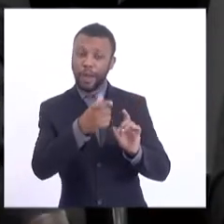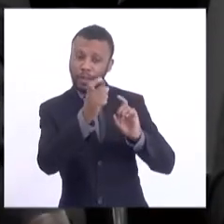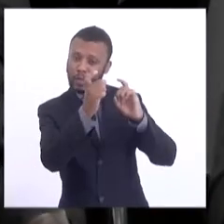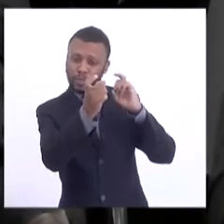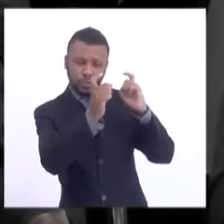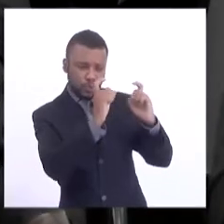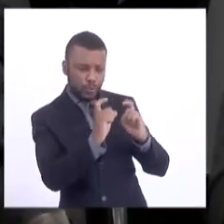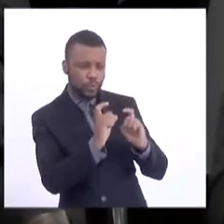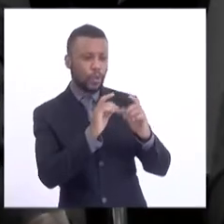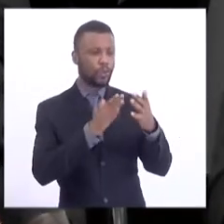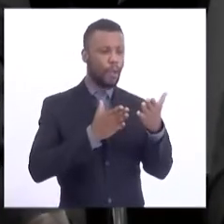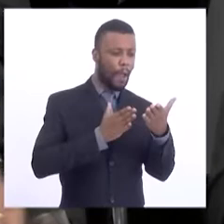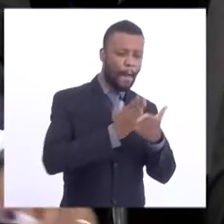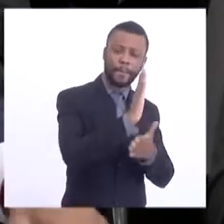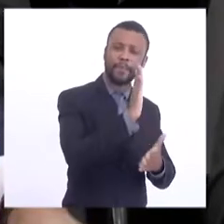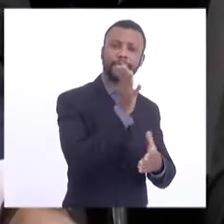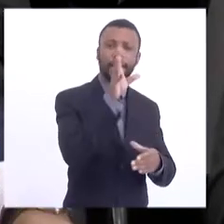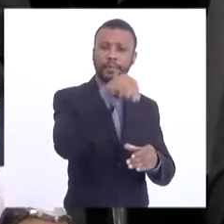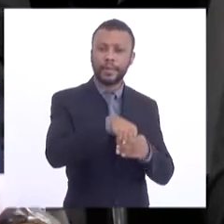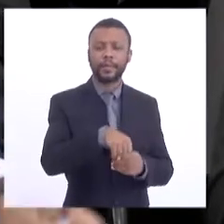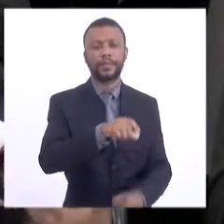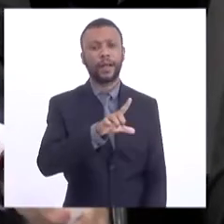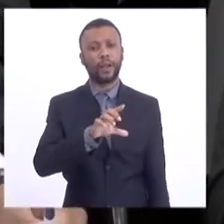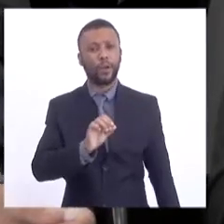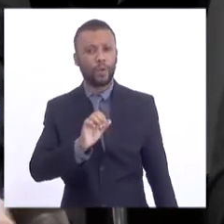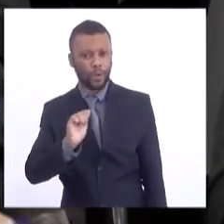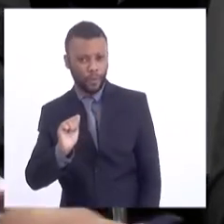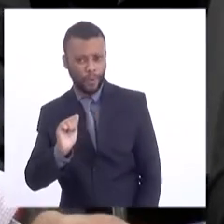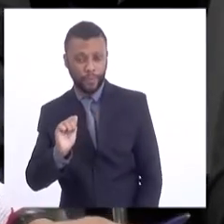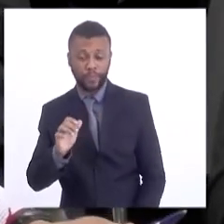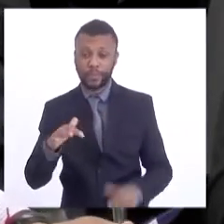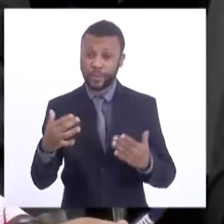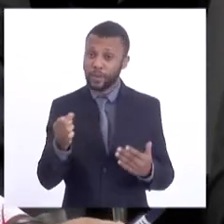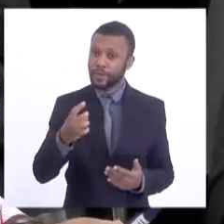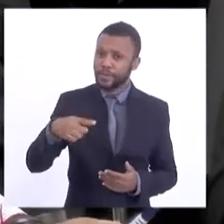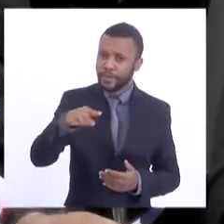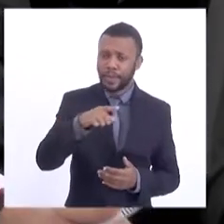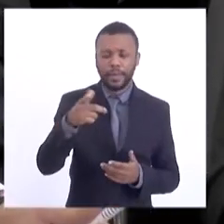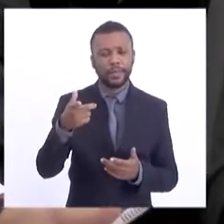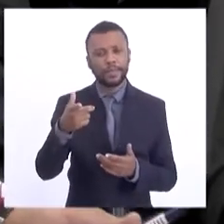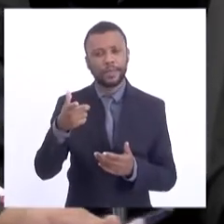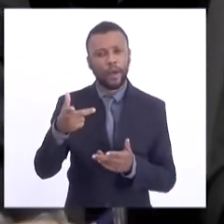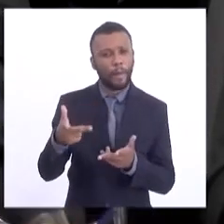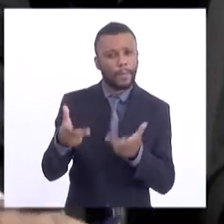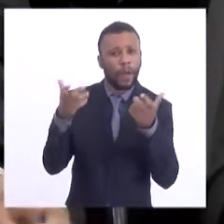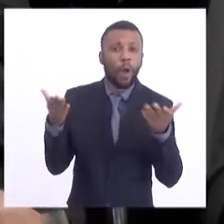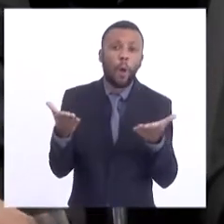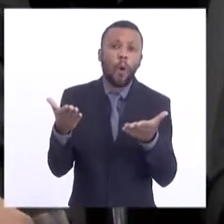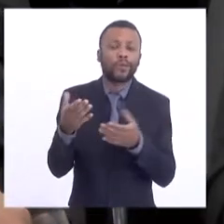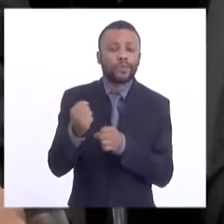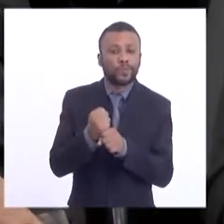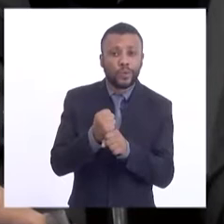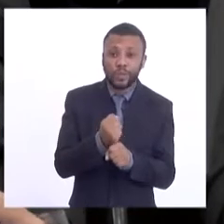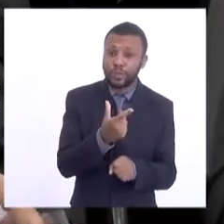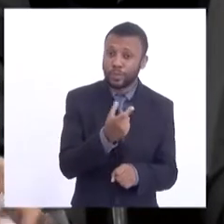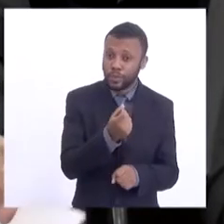então se os olhos observarem hoje é como eu falei de 2021/2022